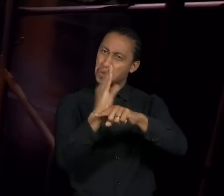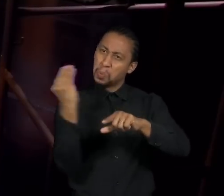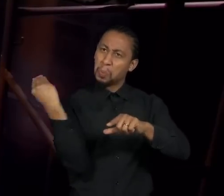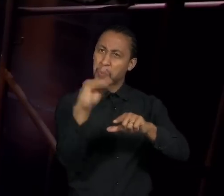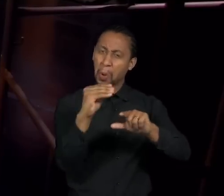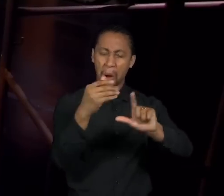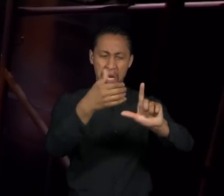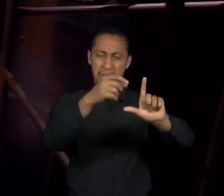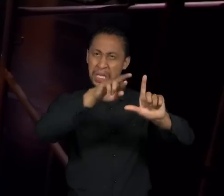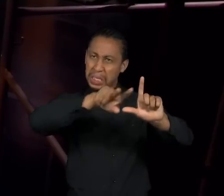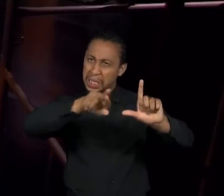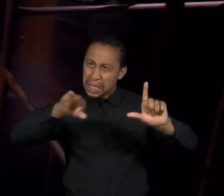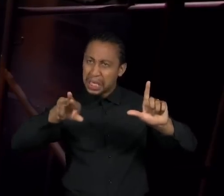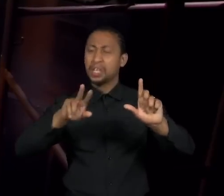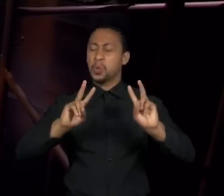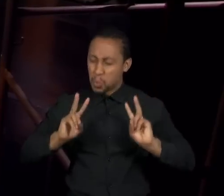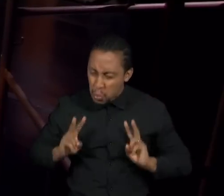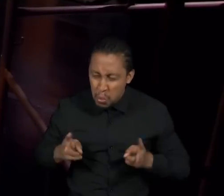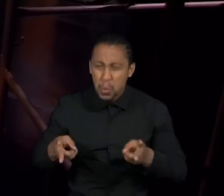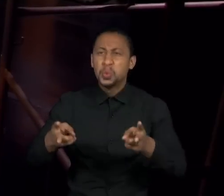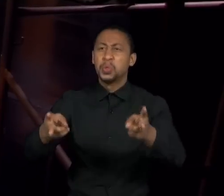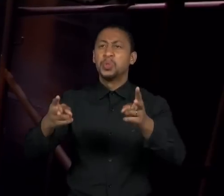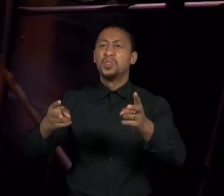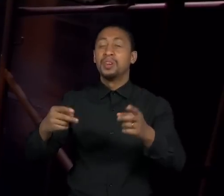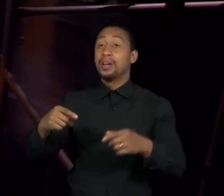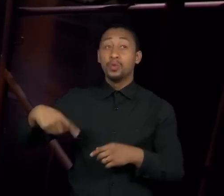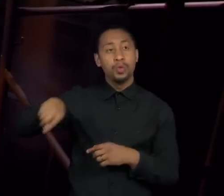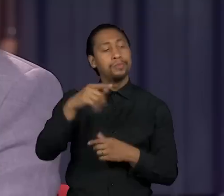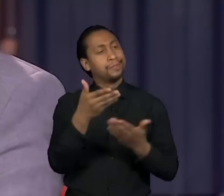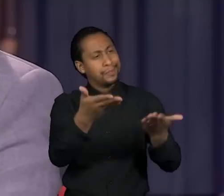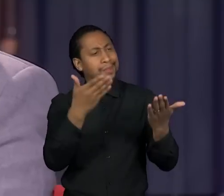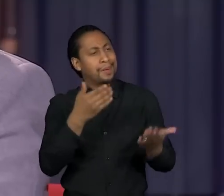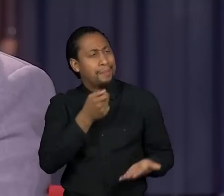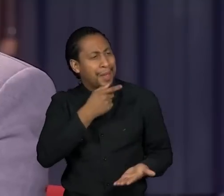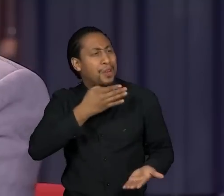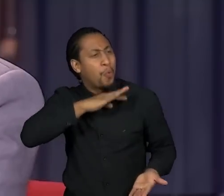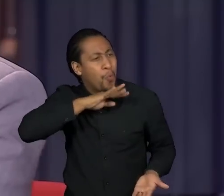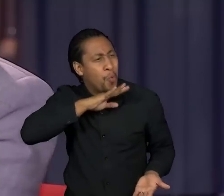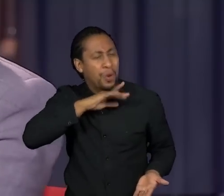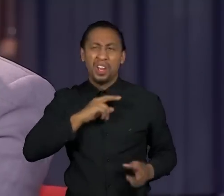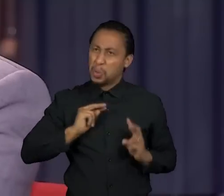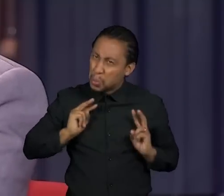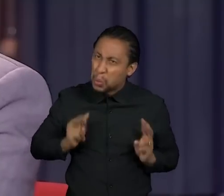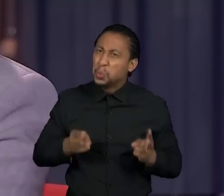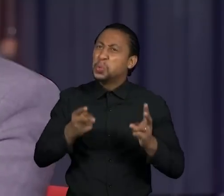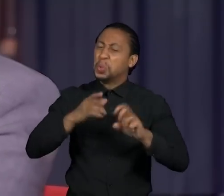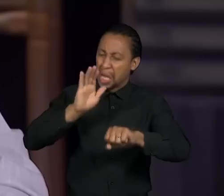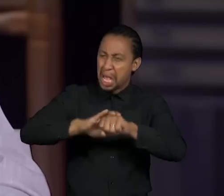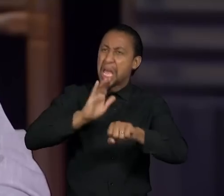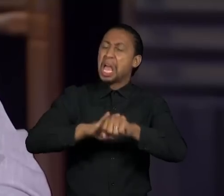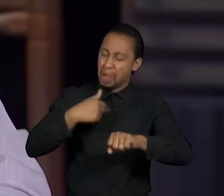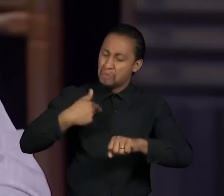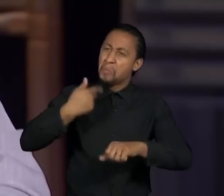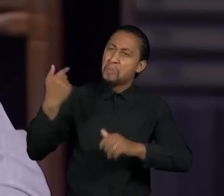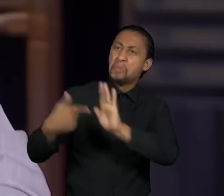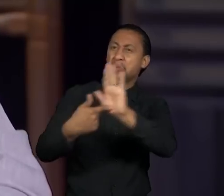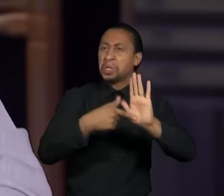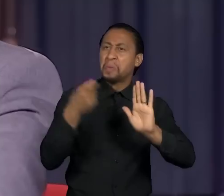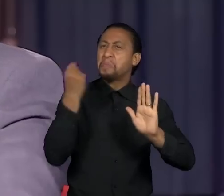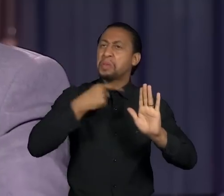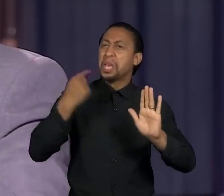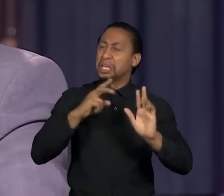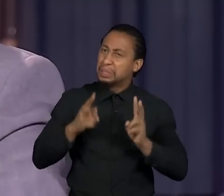essa piada ruim, acreditando e todo mundo dizendo, rapaz, essa piada é ruim. E ele ainda tá lá, não, eu vou fazer. Eu jogo fora, eu não